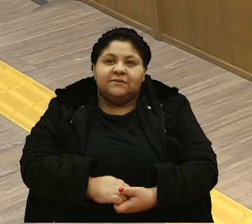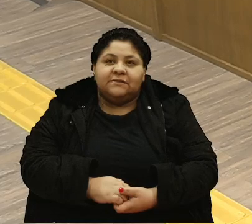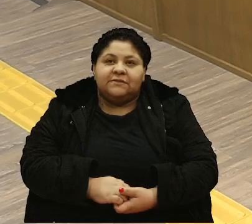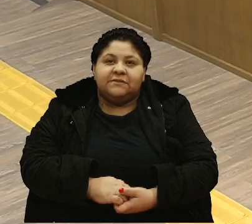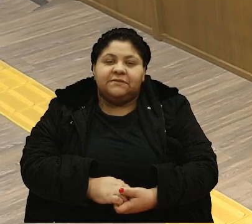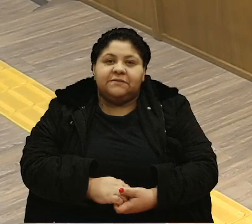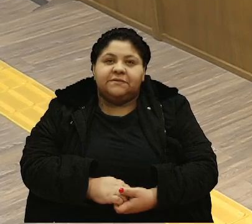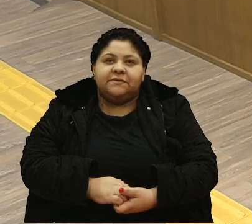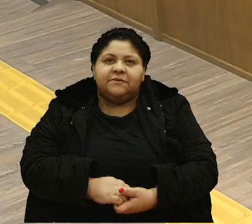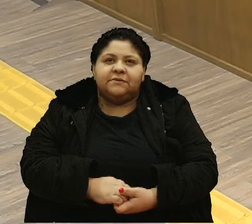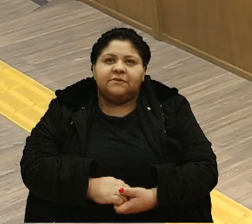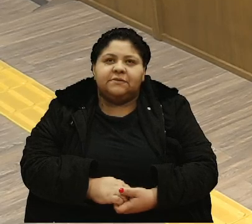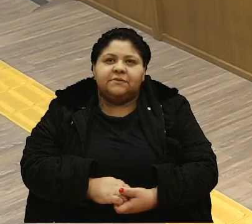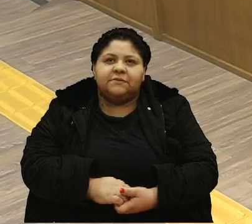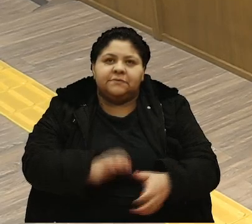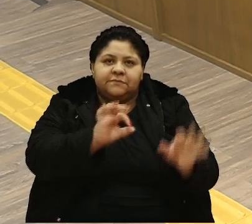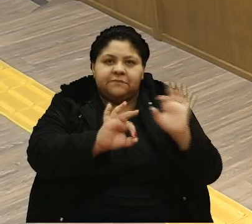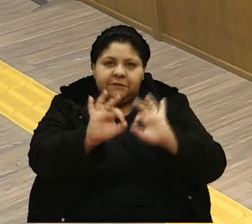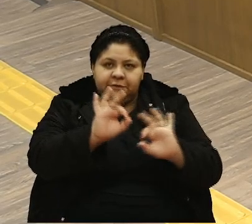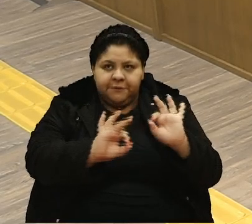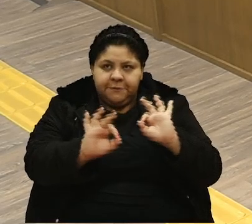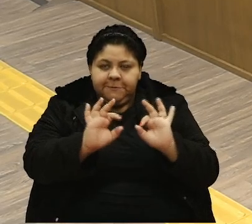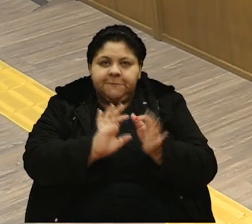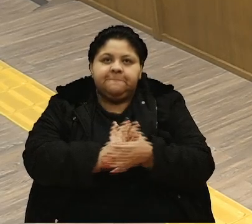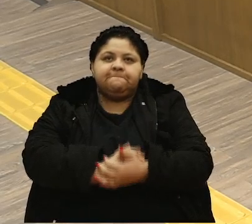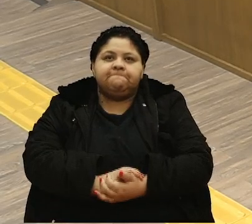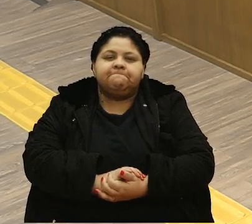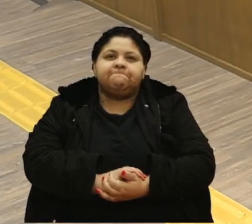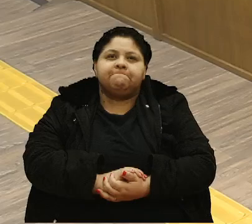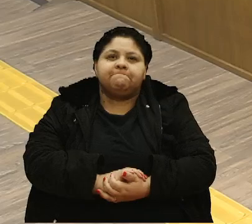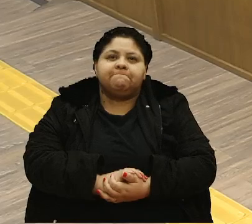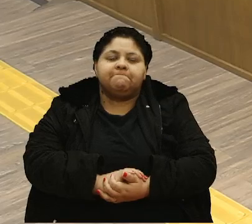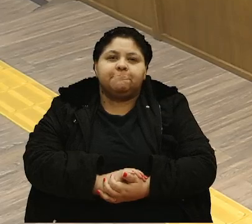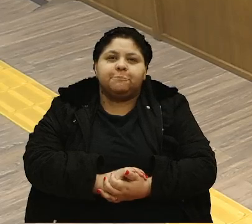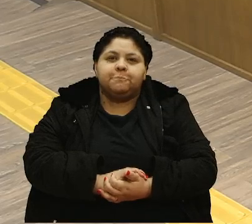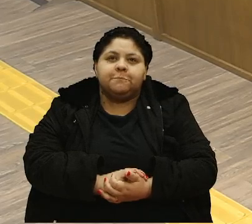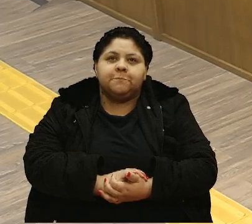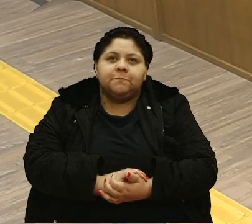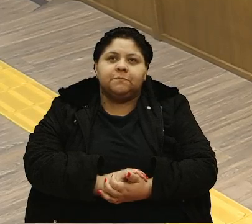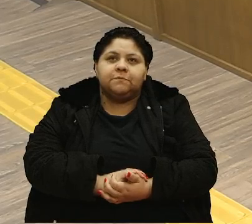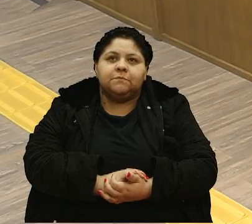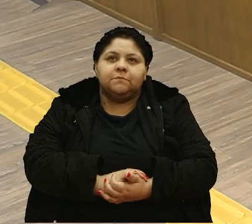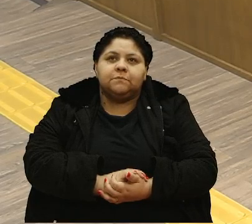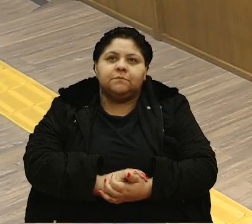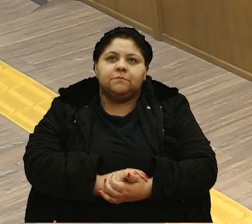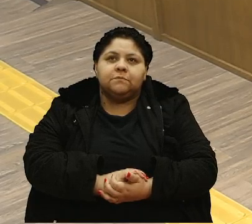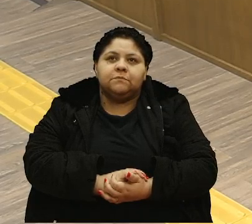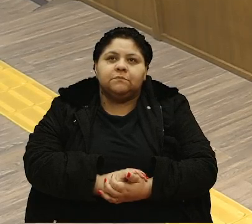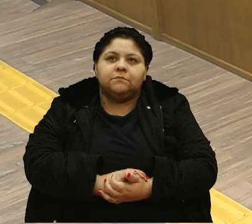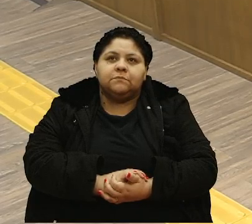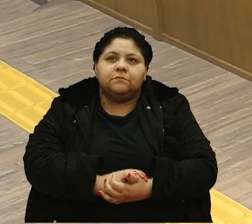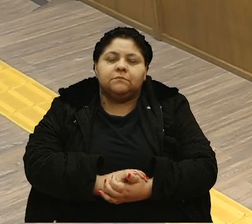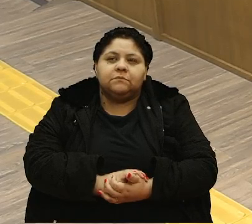Não. Mas é não aqui, né? Eu vou botar meu celular aqui pra saber o tempo. Tá?